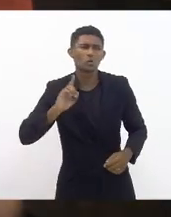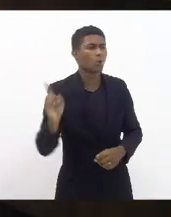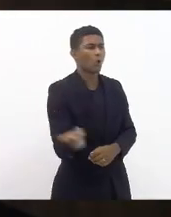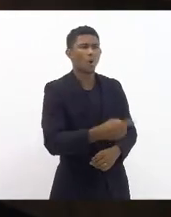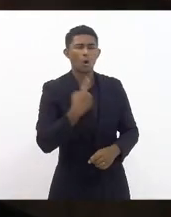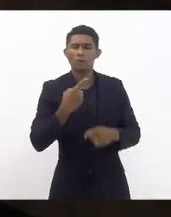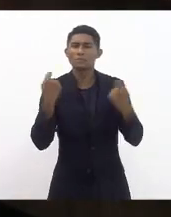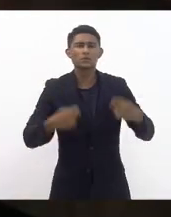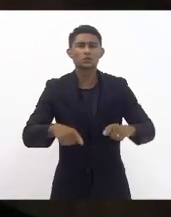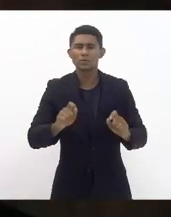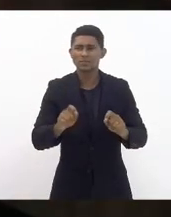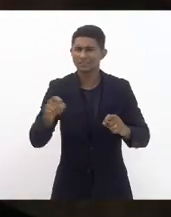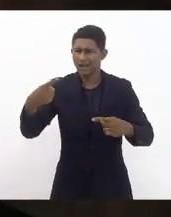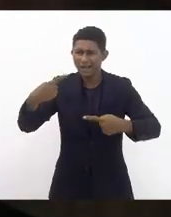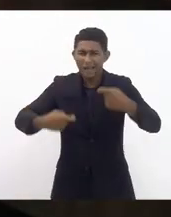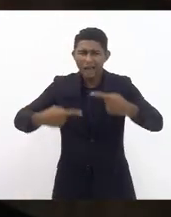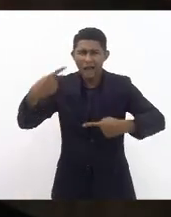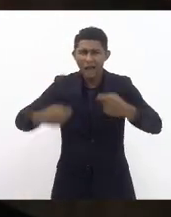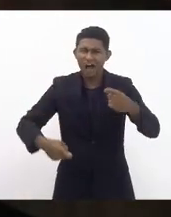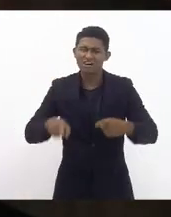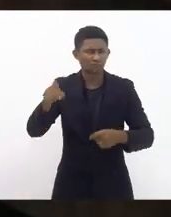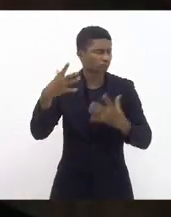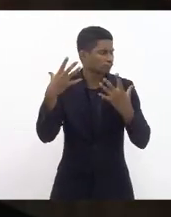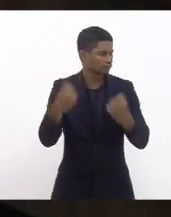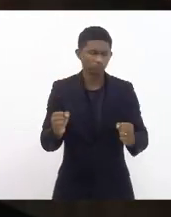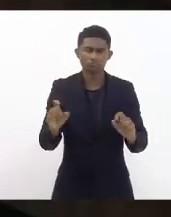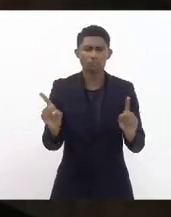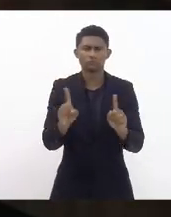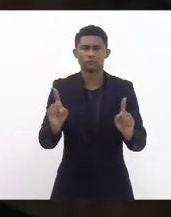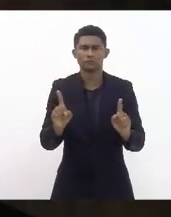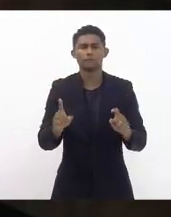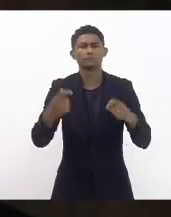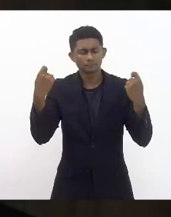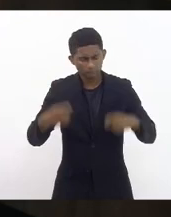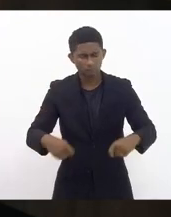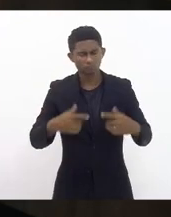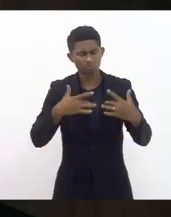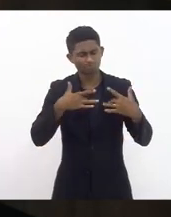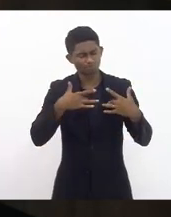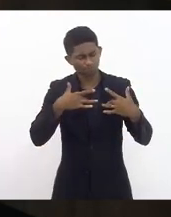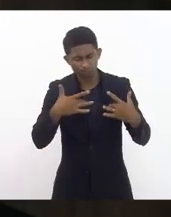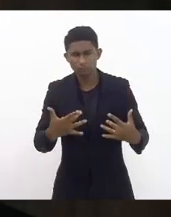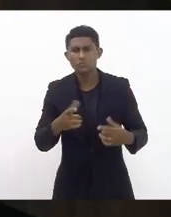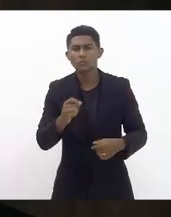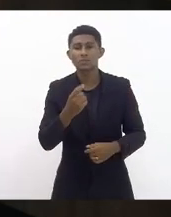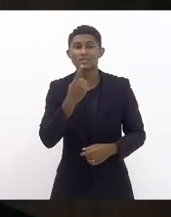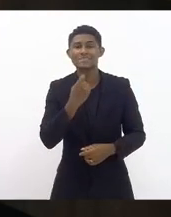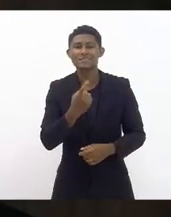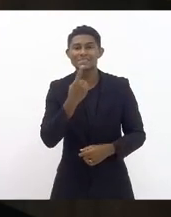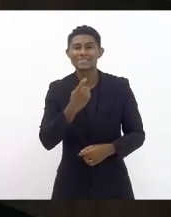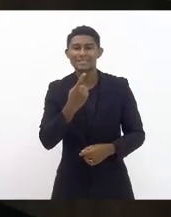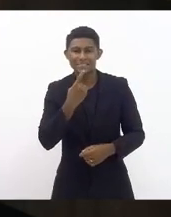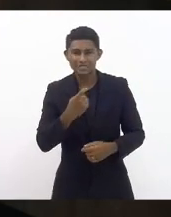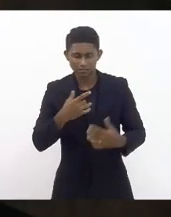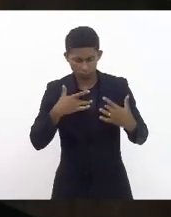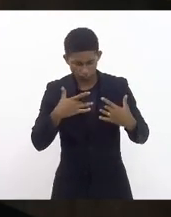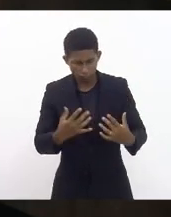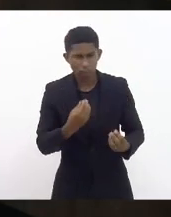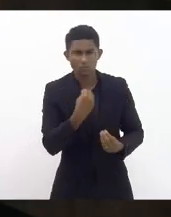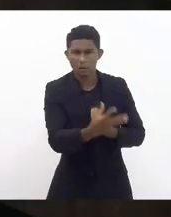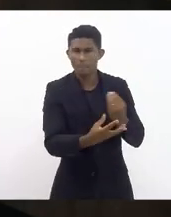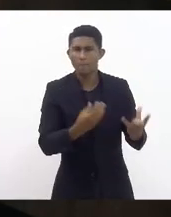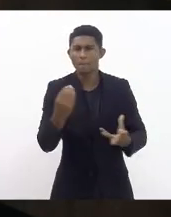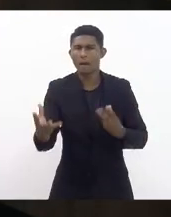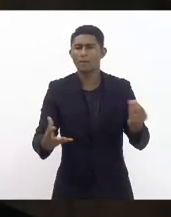à guerra e sejam solidários com a doação de sangue que salva